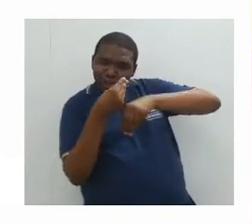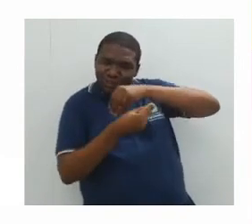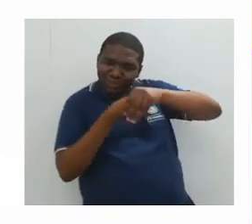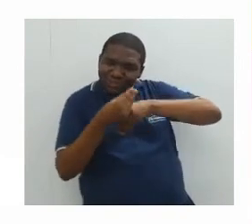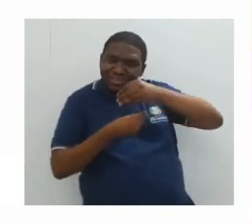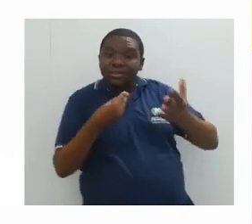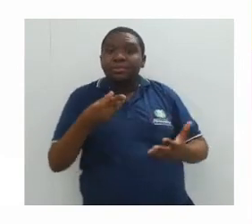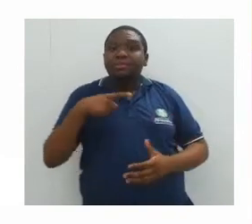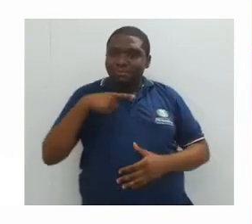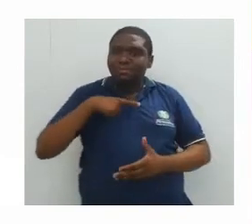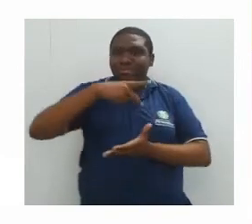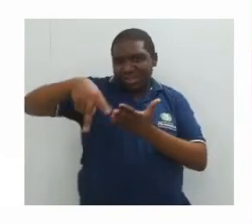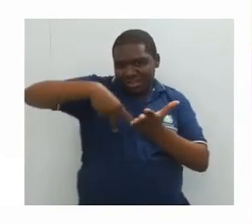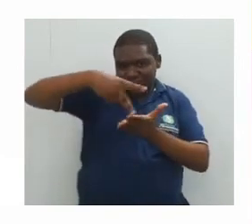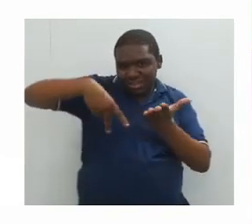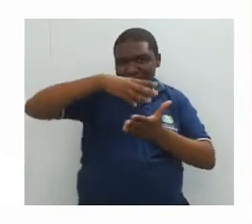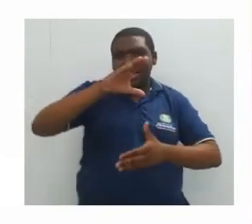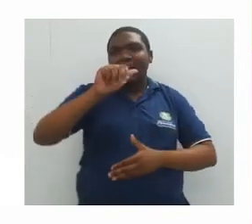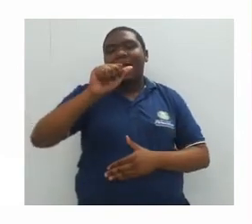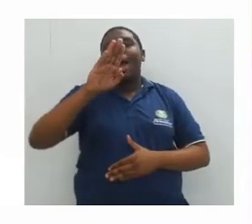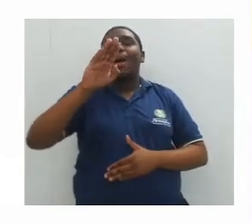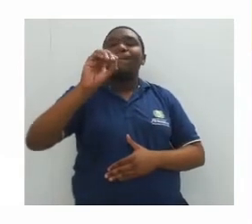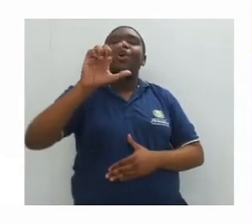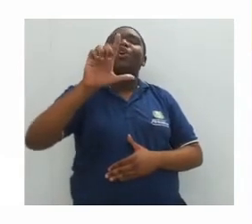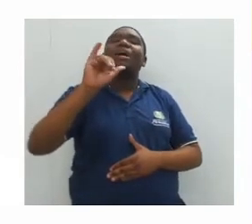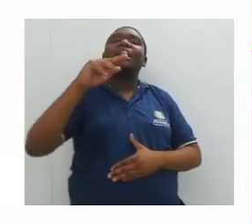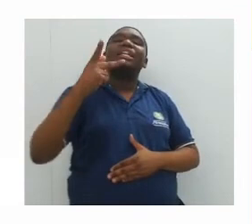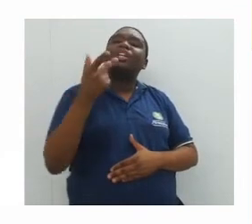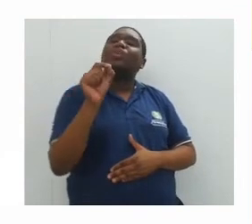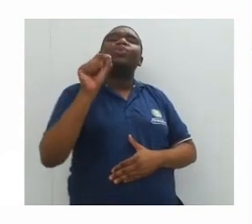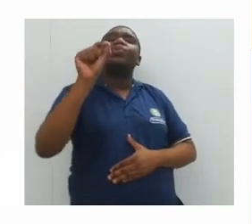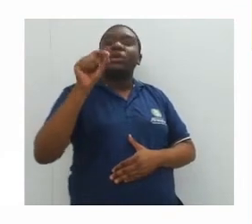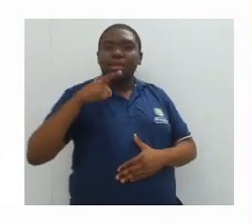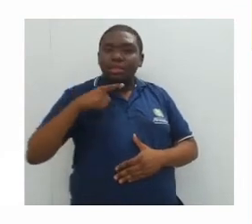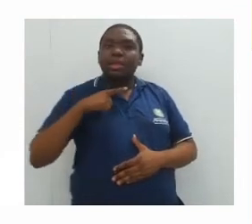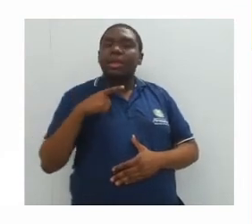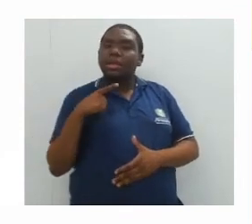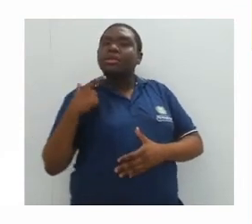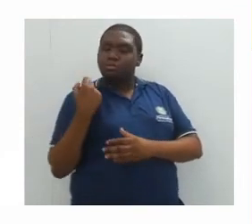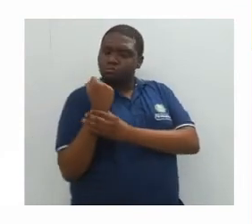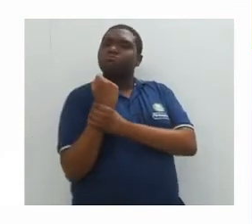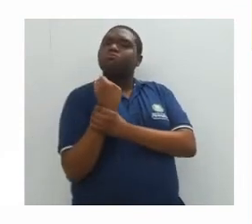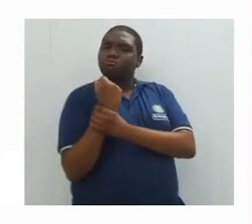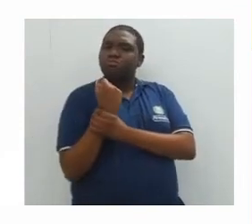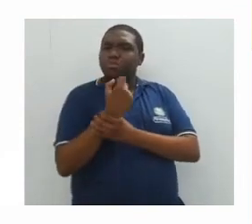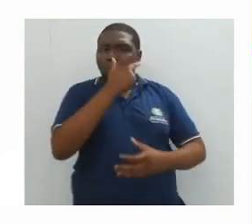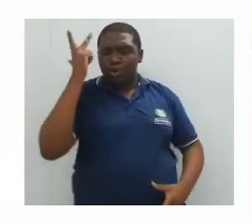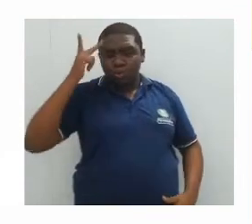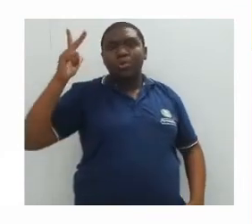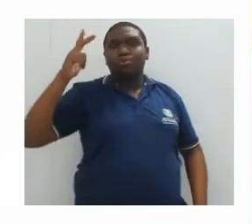Então, o caboclinho, antes de mais nada, ele é um reduto de resistência da